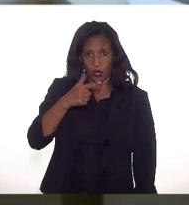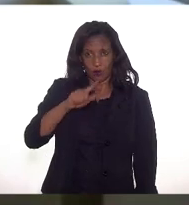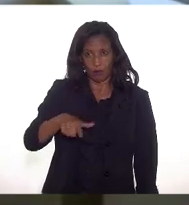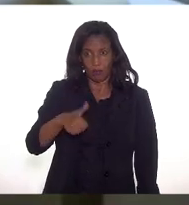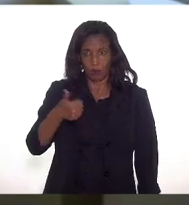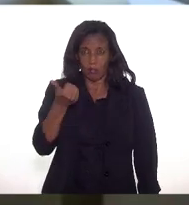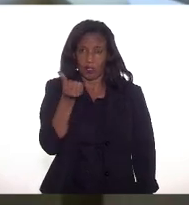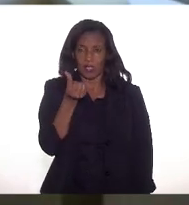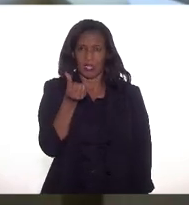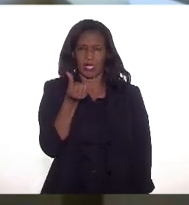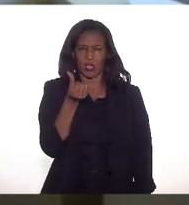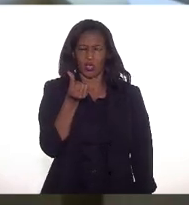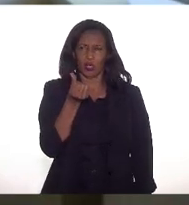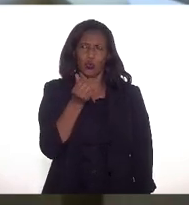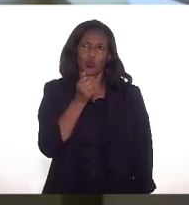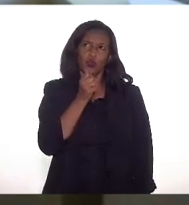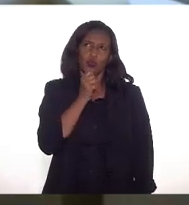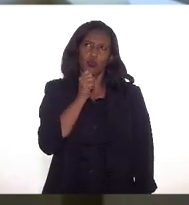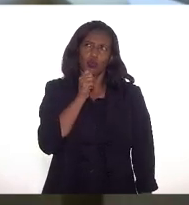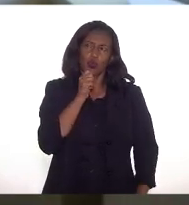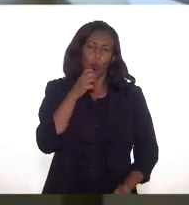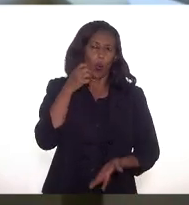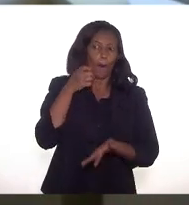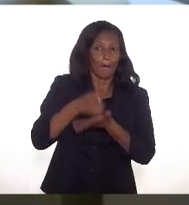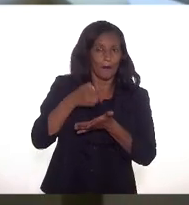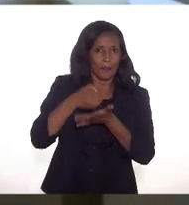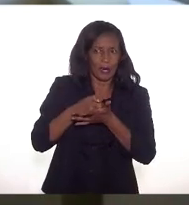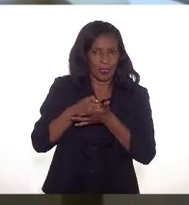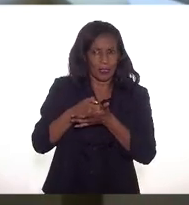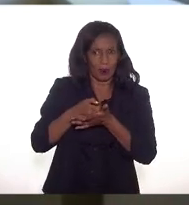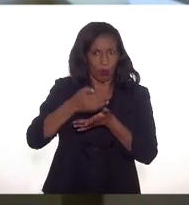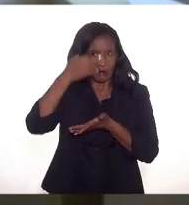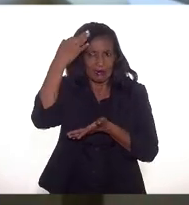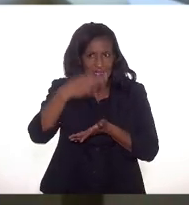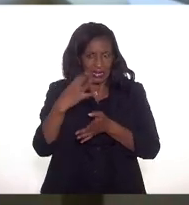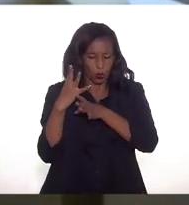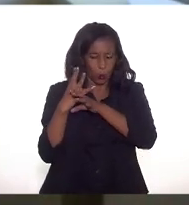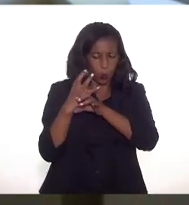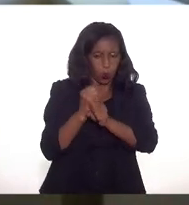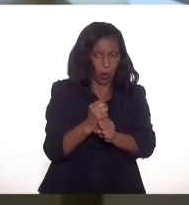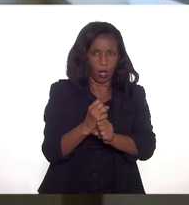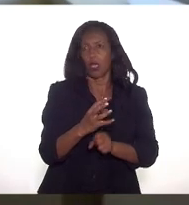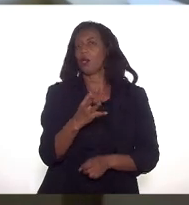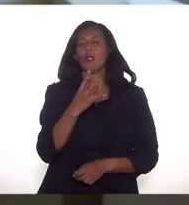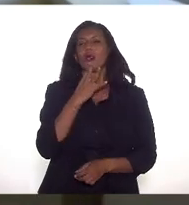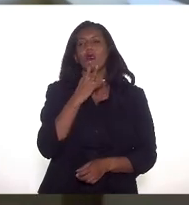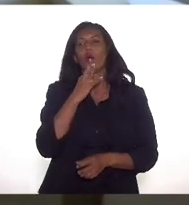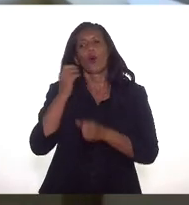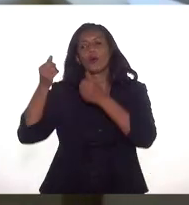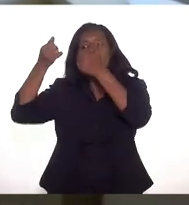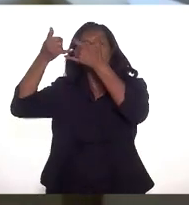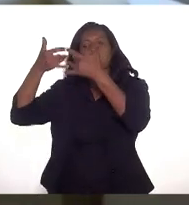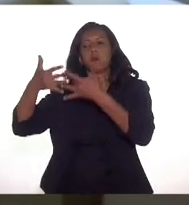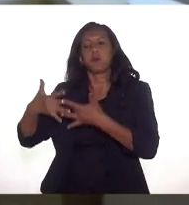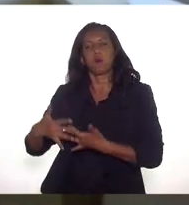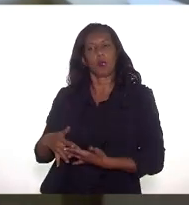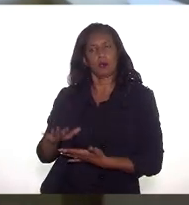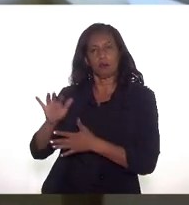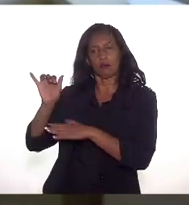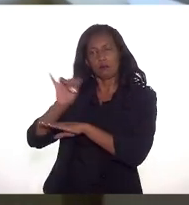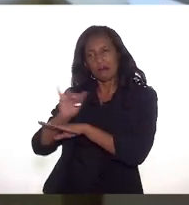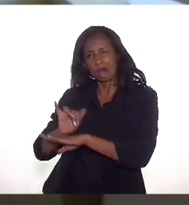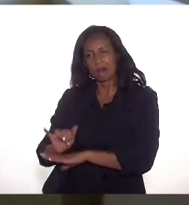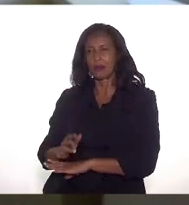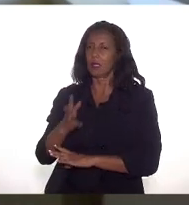12,6. Não tenho obrigação de acertar, porque não conheço em detalhe todos os meandros